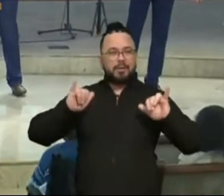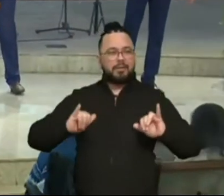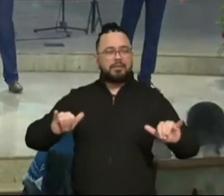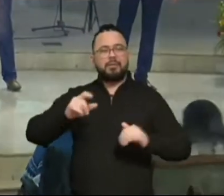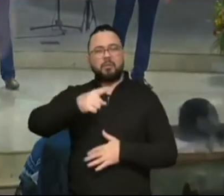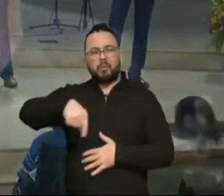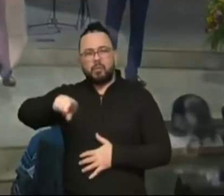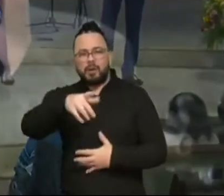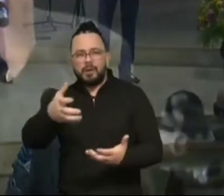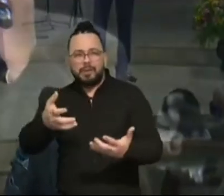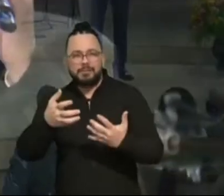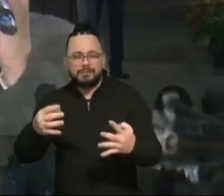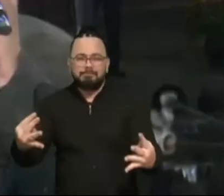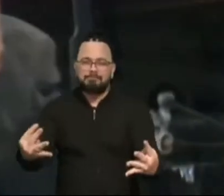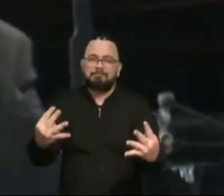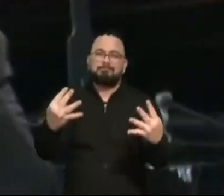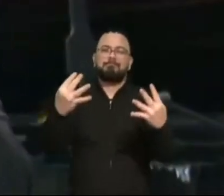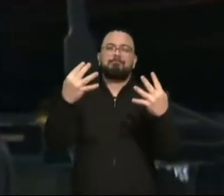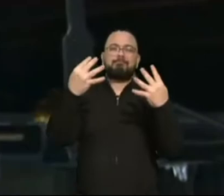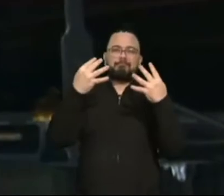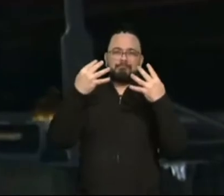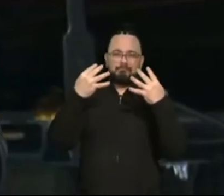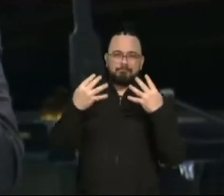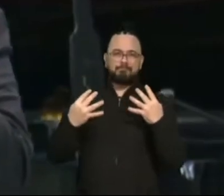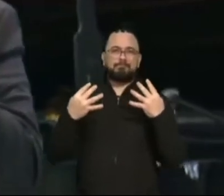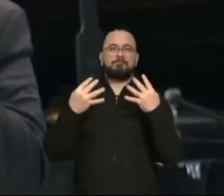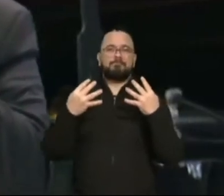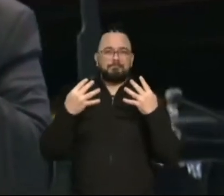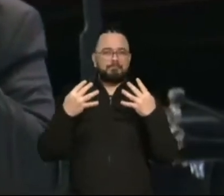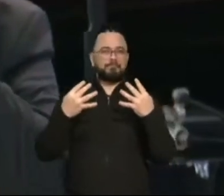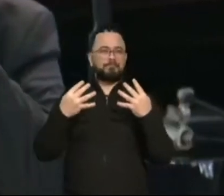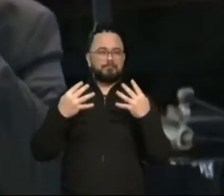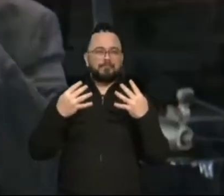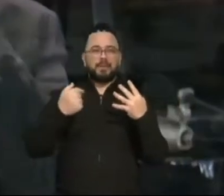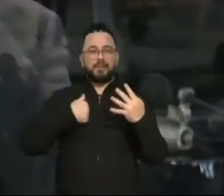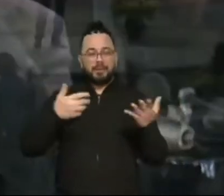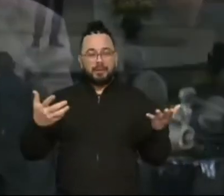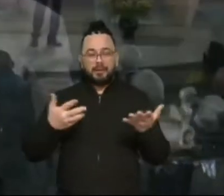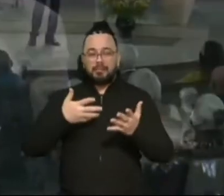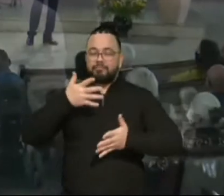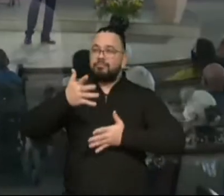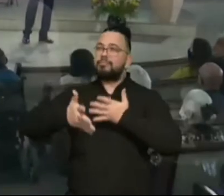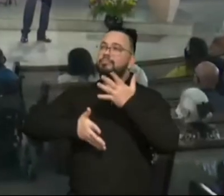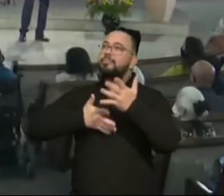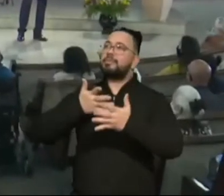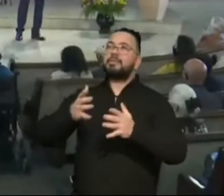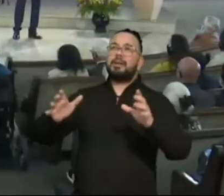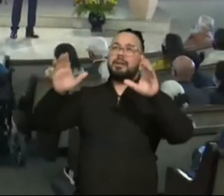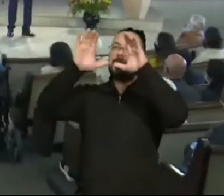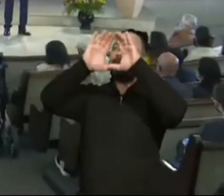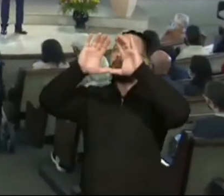A quem quiser ouvir, levanto minha voz ao